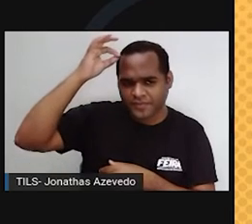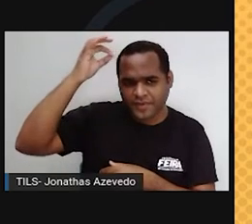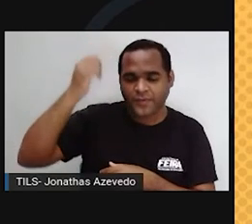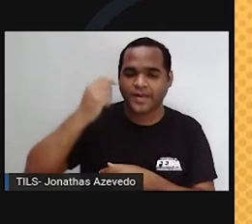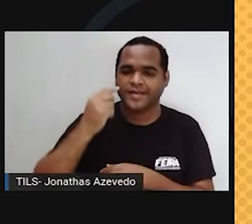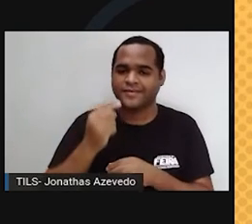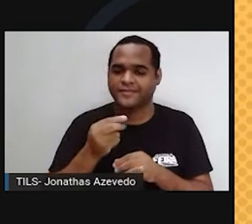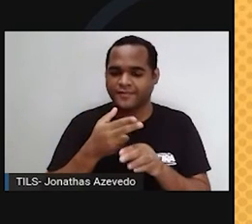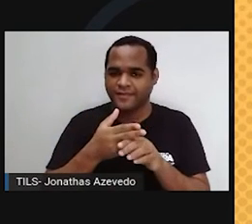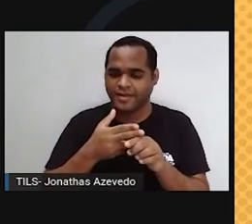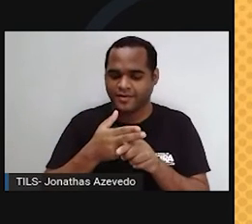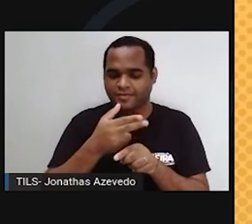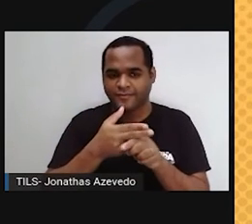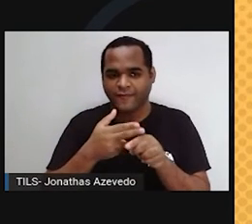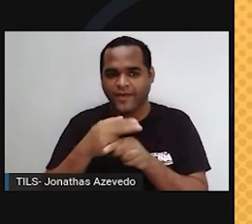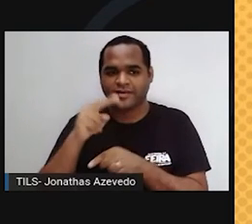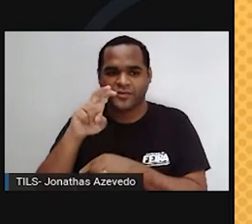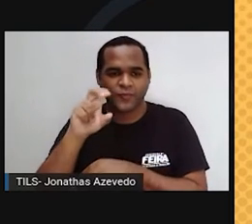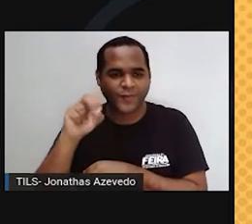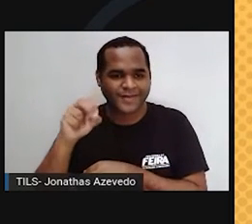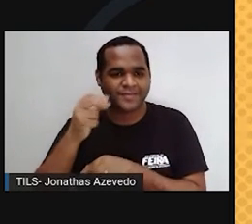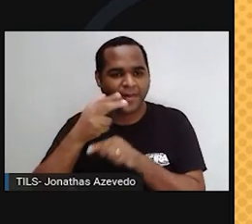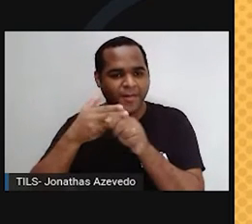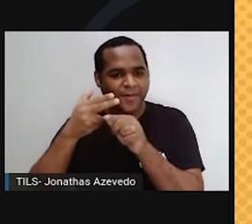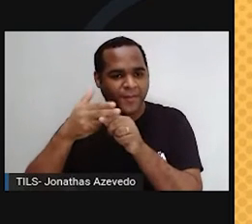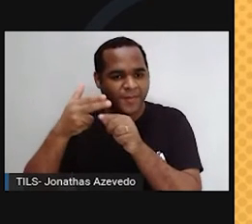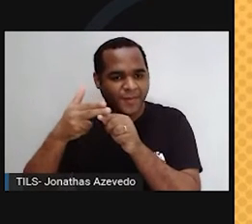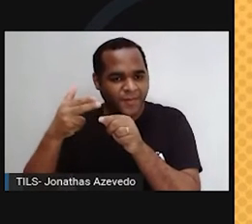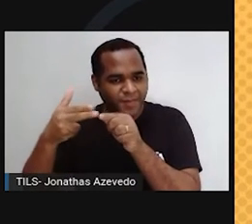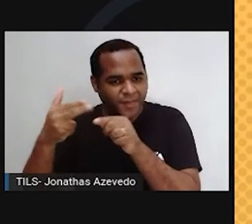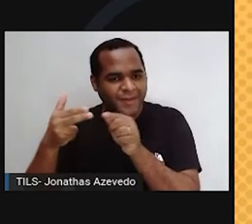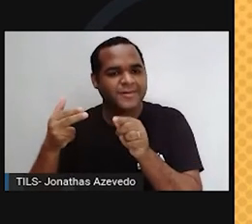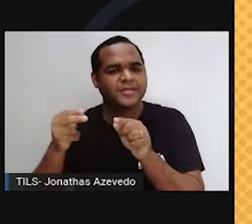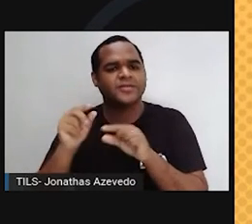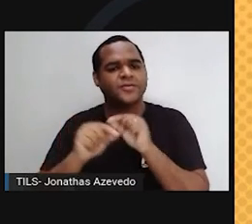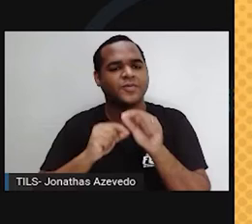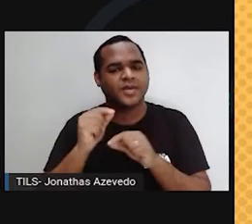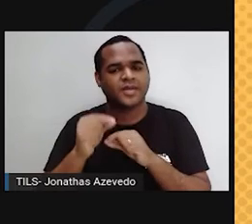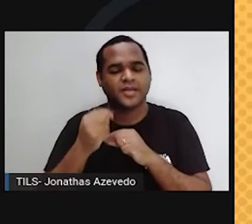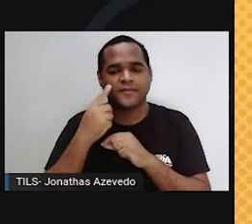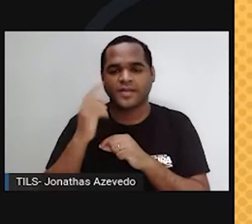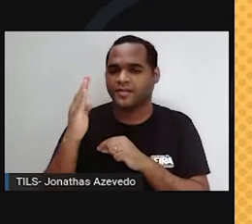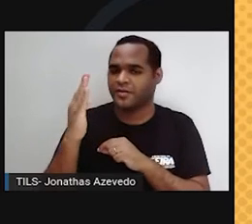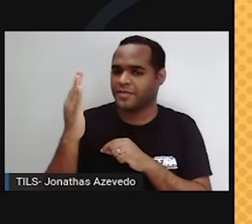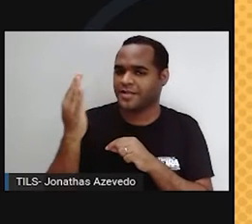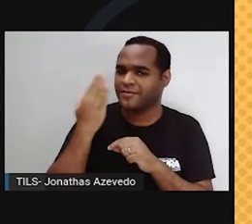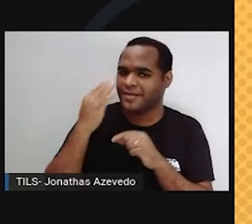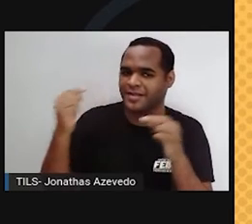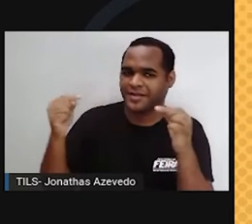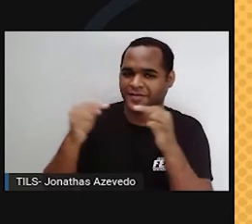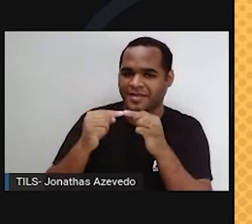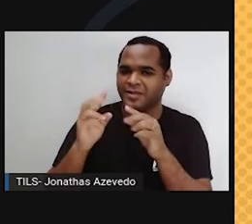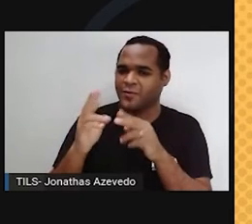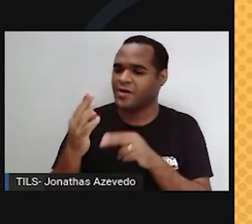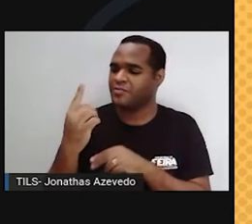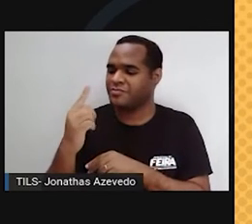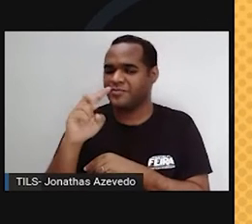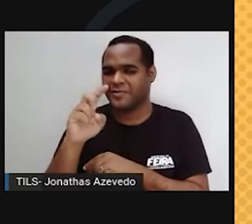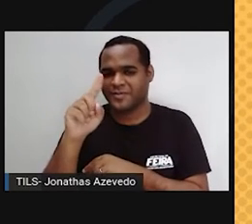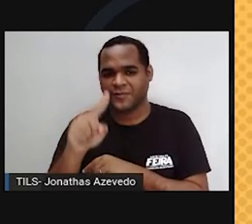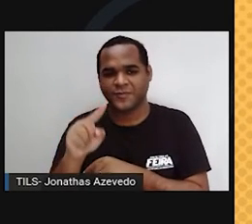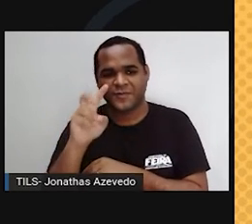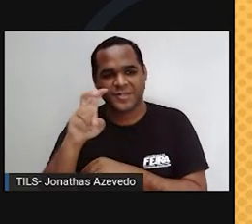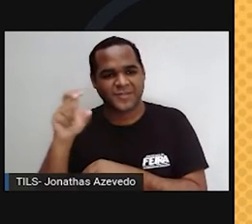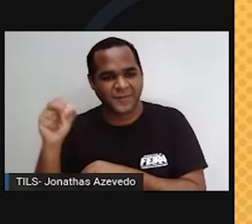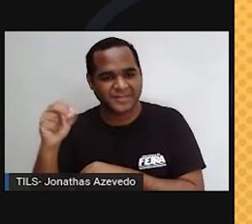em 50 partes na extensão do fio. A deformação do espelho é da espessura de uma dessas partes do fio